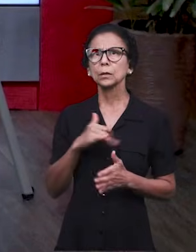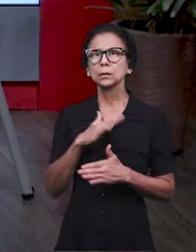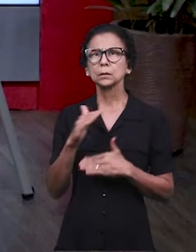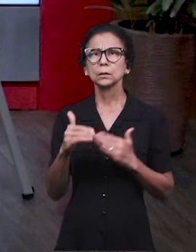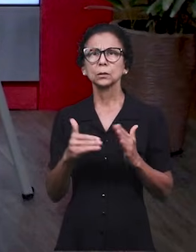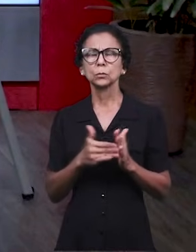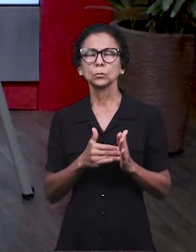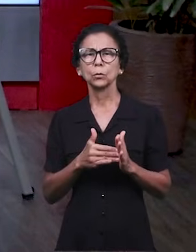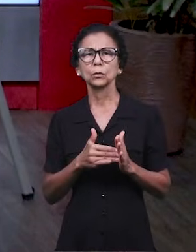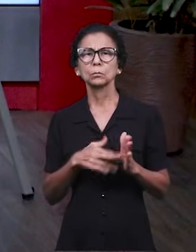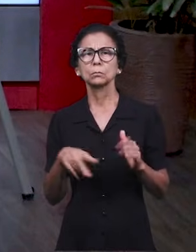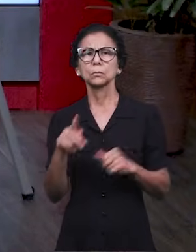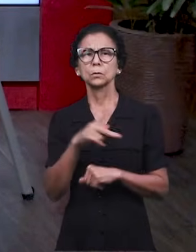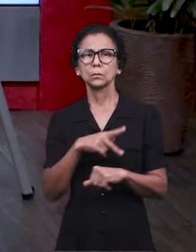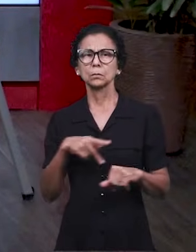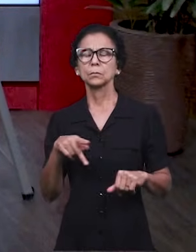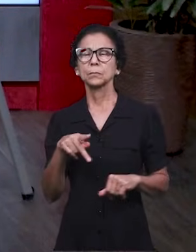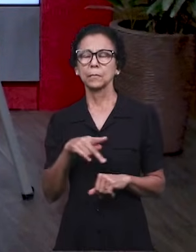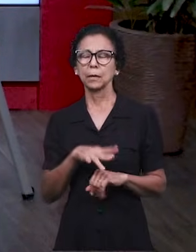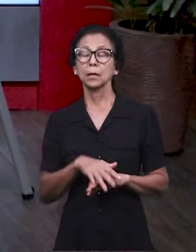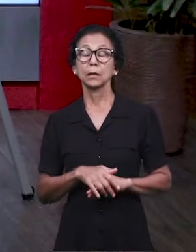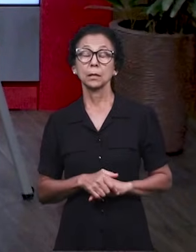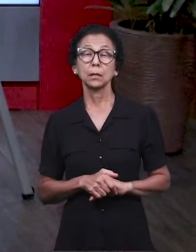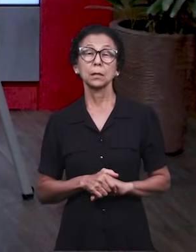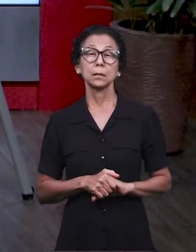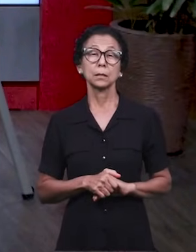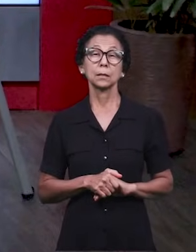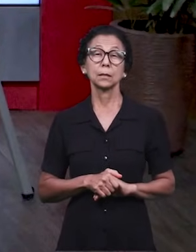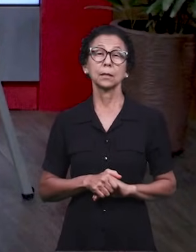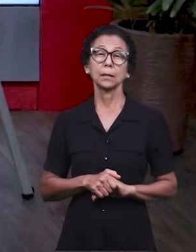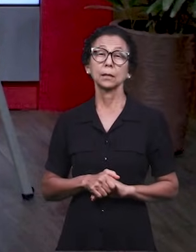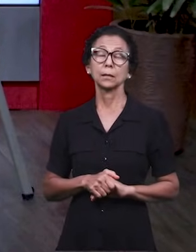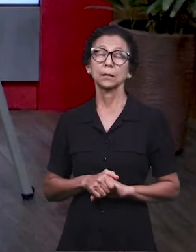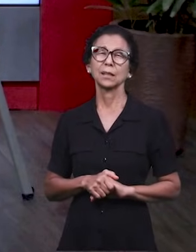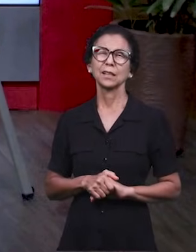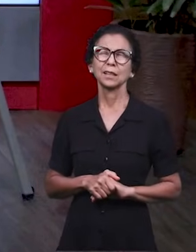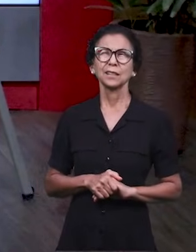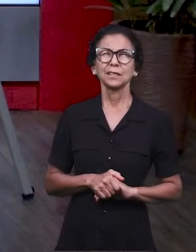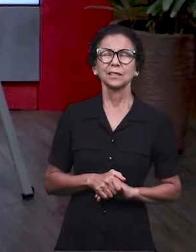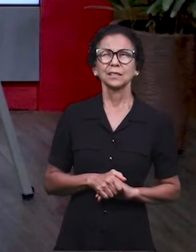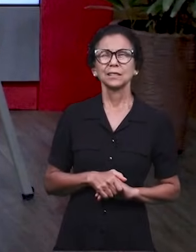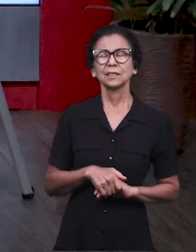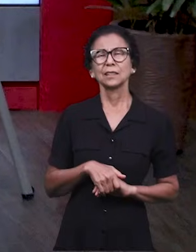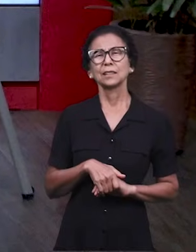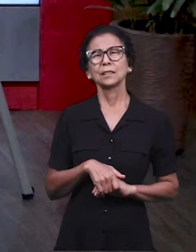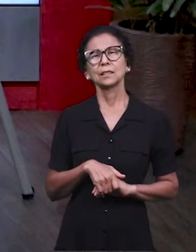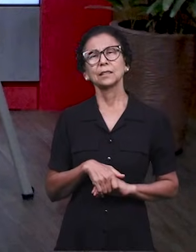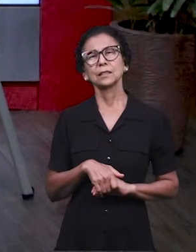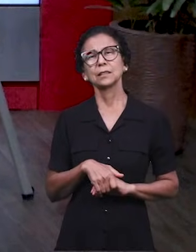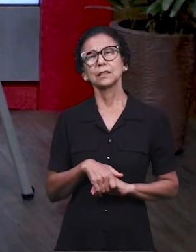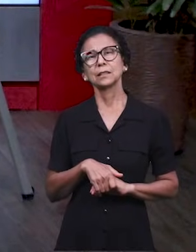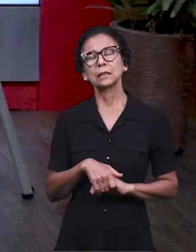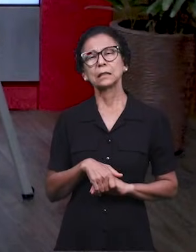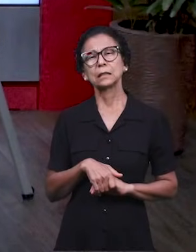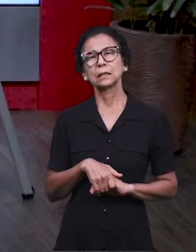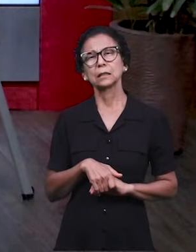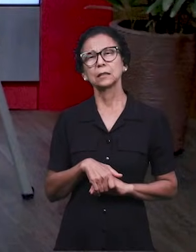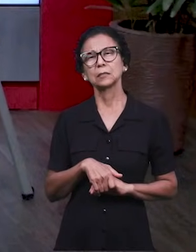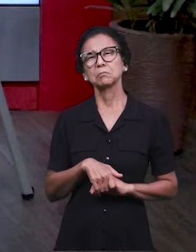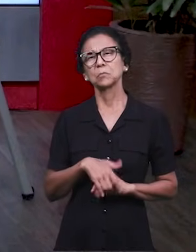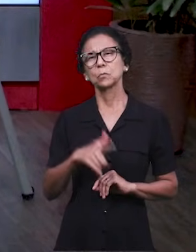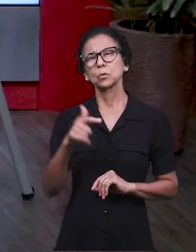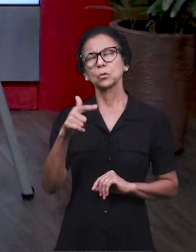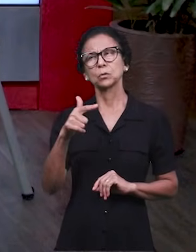a obra já alcançou na antiga União Soviética, cerca de 12 ou 13 países. Estamos chegando agora,